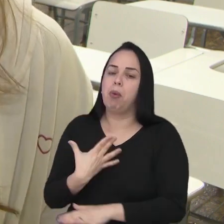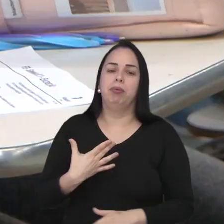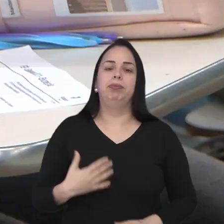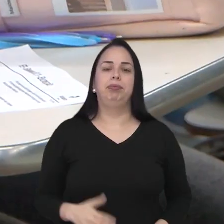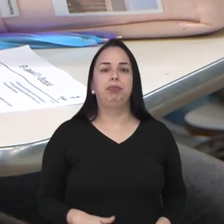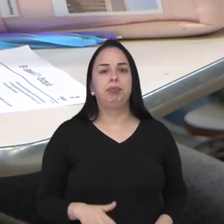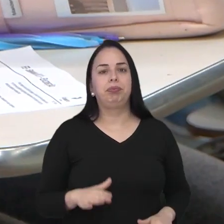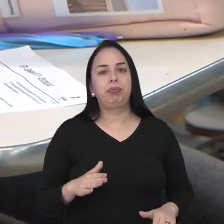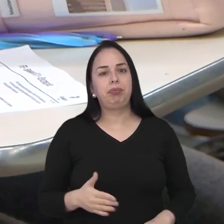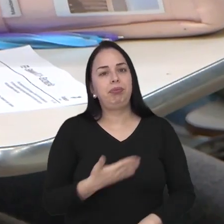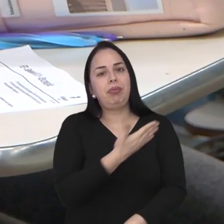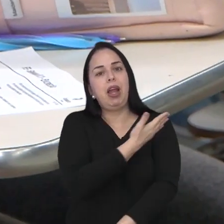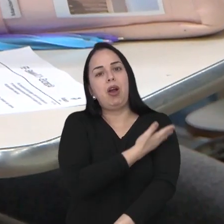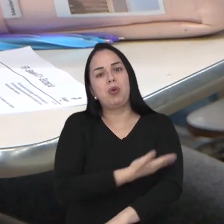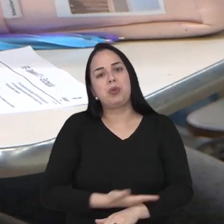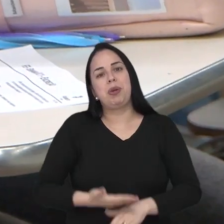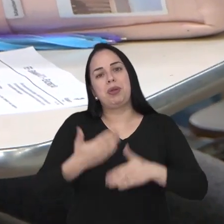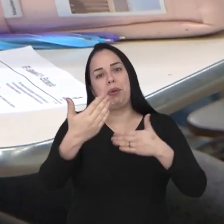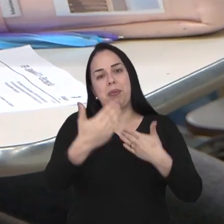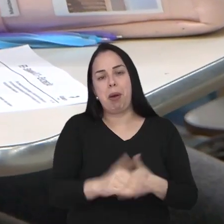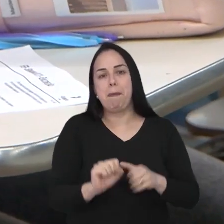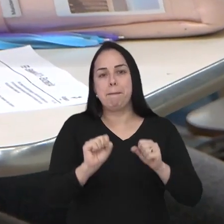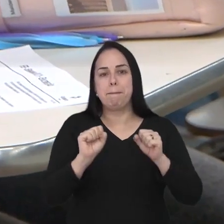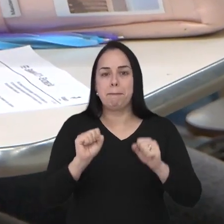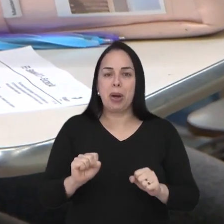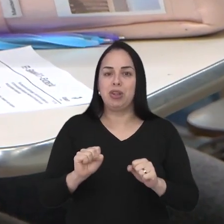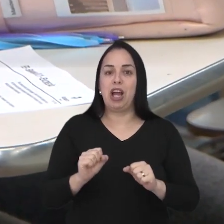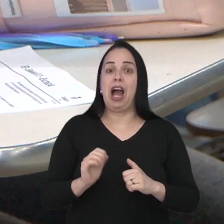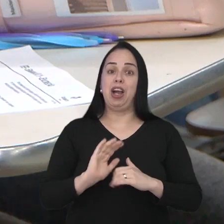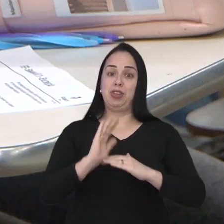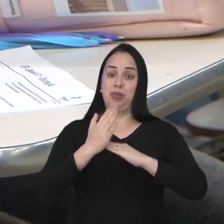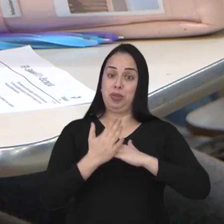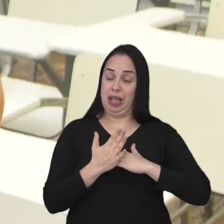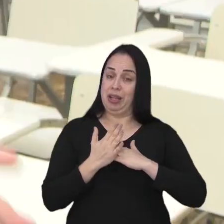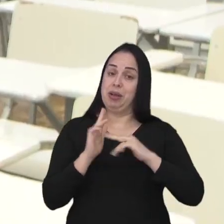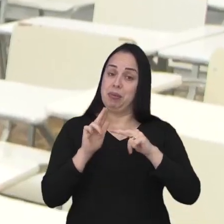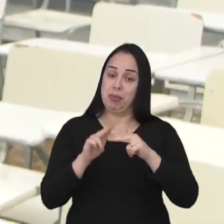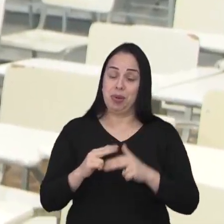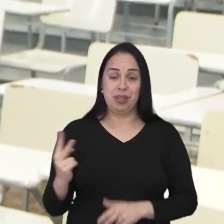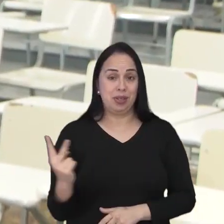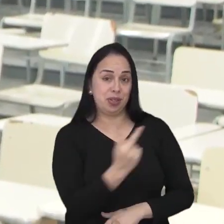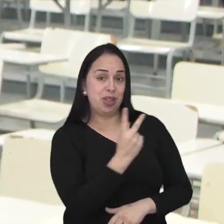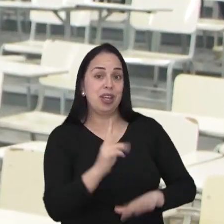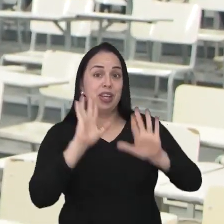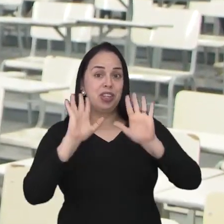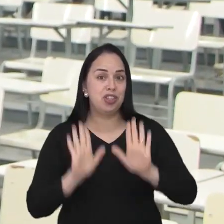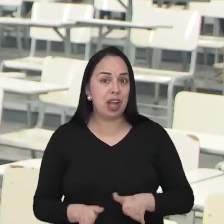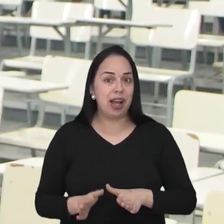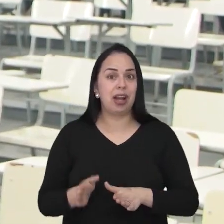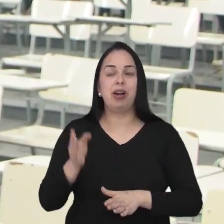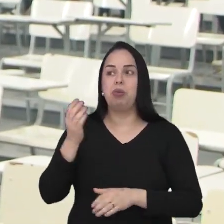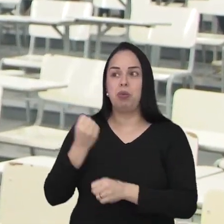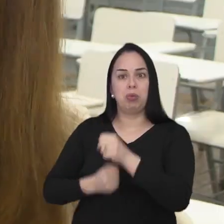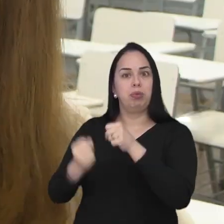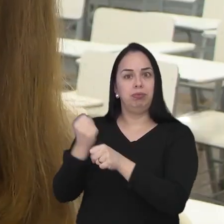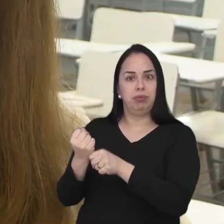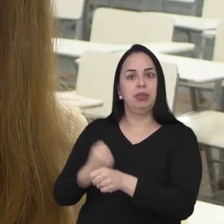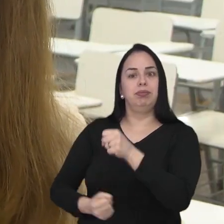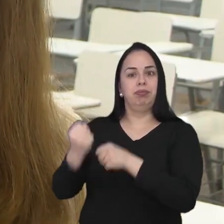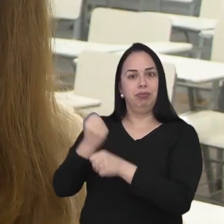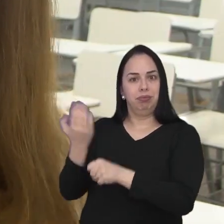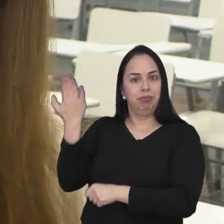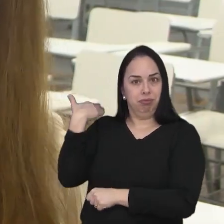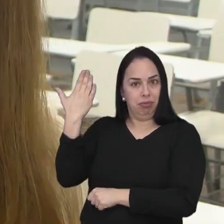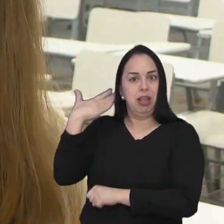muito. Estar acostumado com provas desse tipo pode ser um diferencial. Para isso, as duas já fizeram o Enem outras